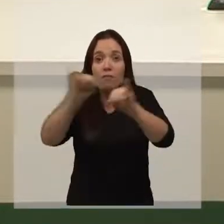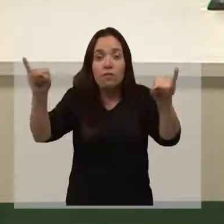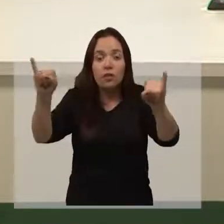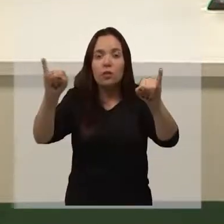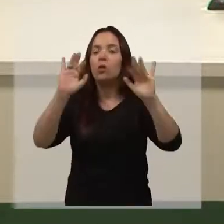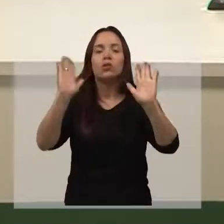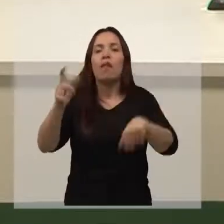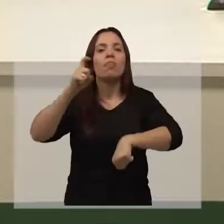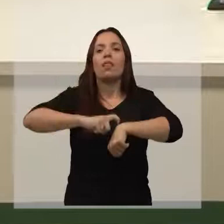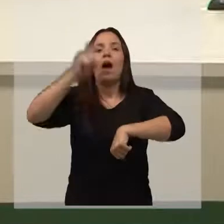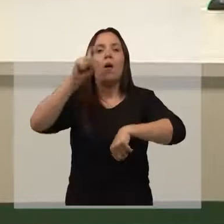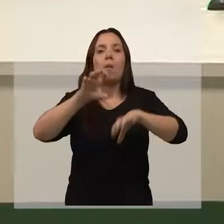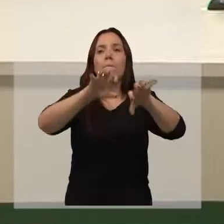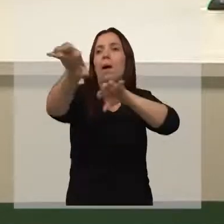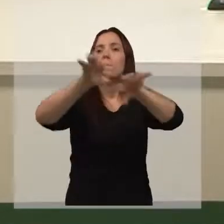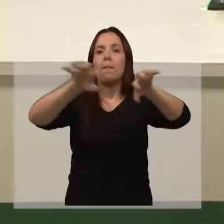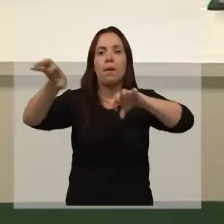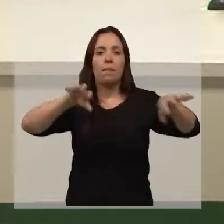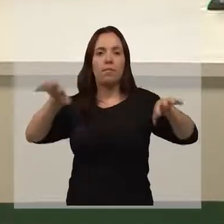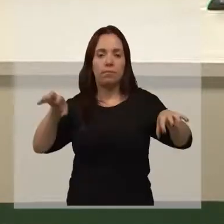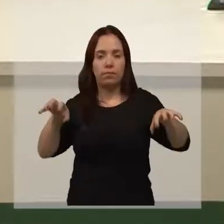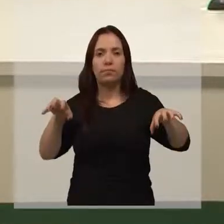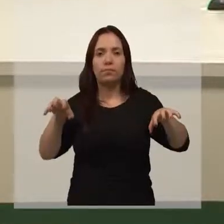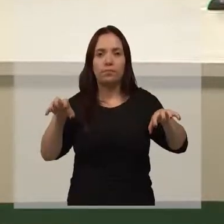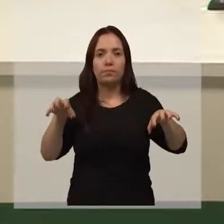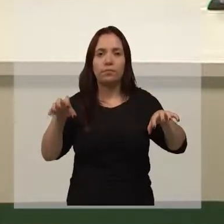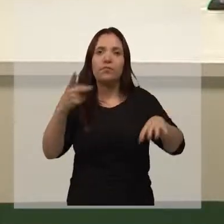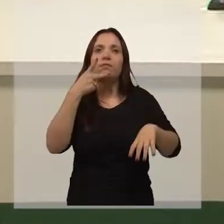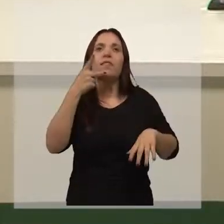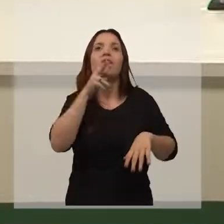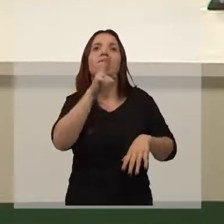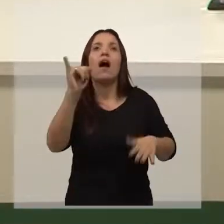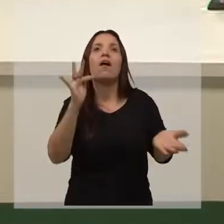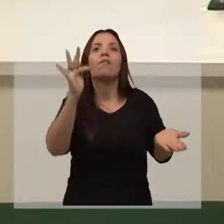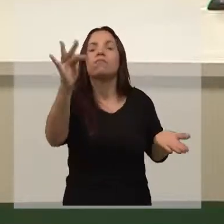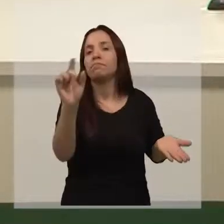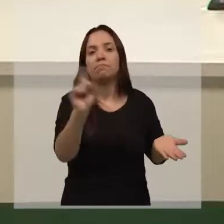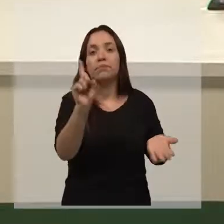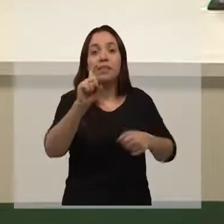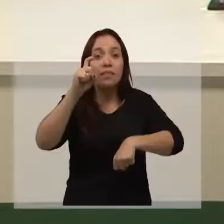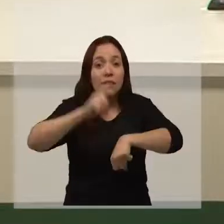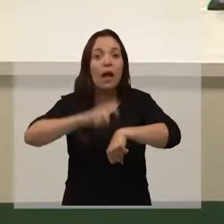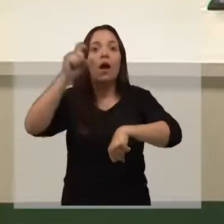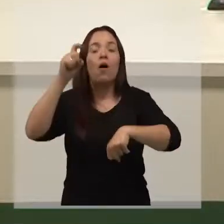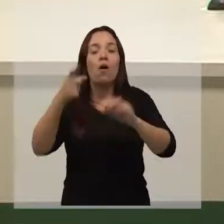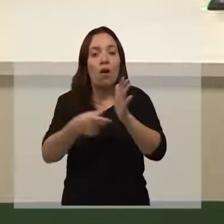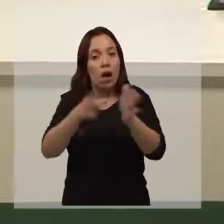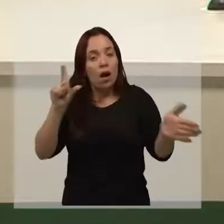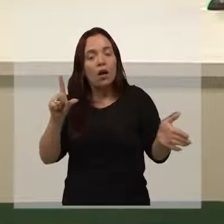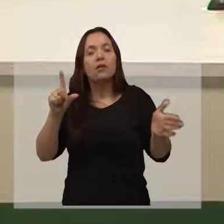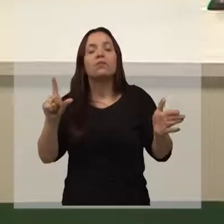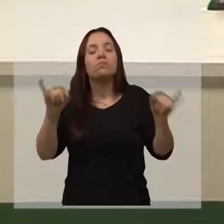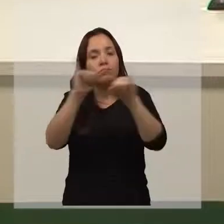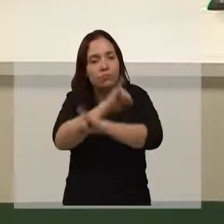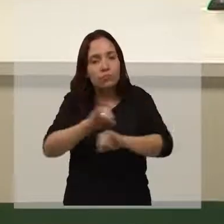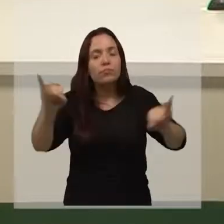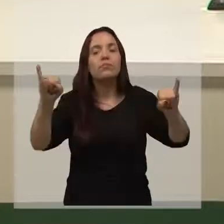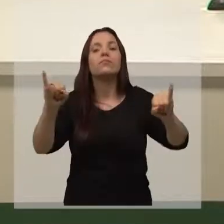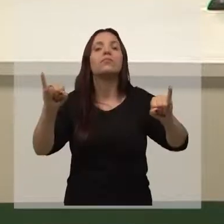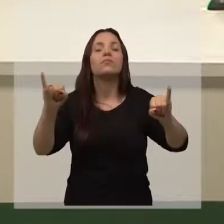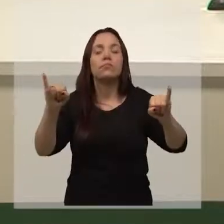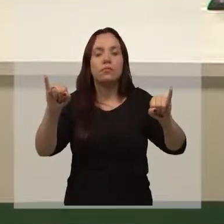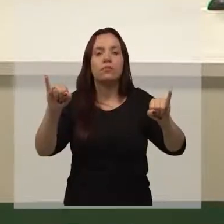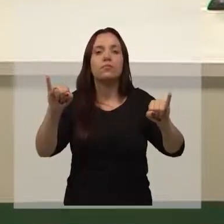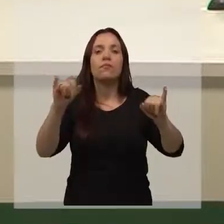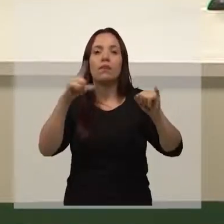já foram transferidos. Não saiu que eles iriam ser transferidos. Verdade. E quando a notícia saiu, já saiu com toda a